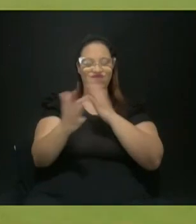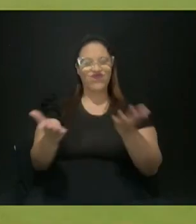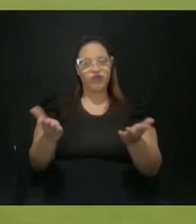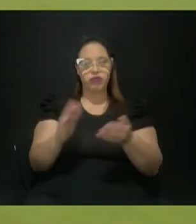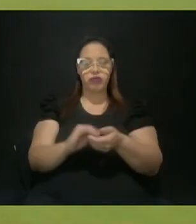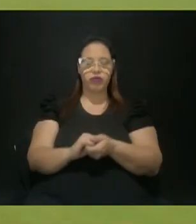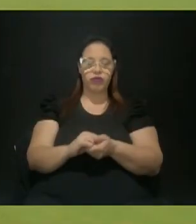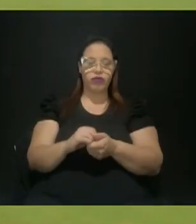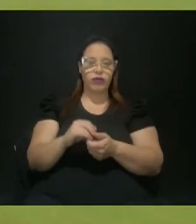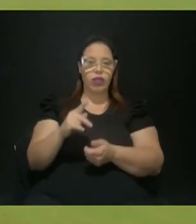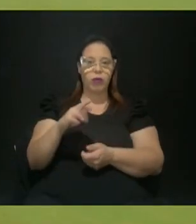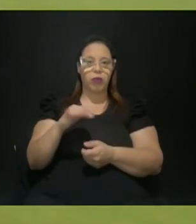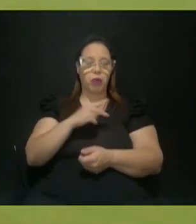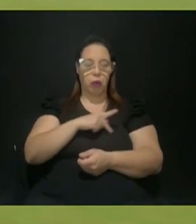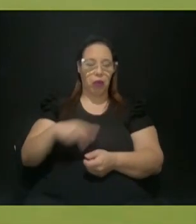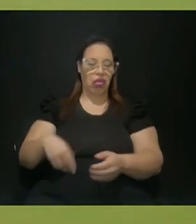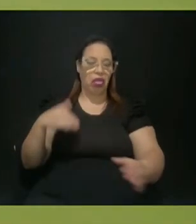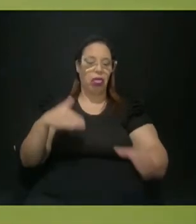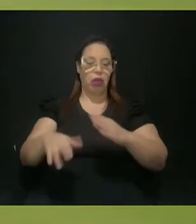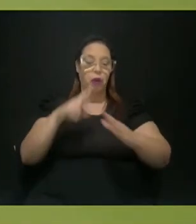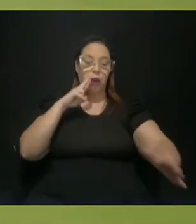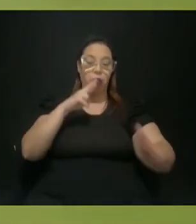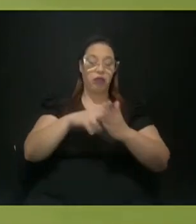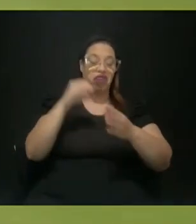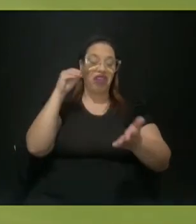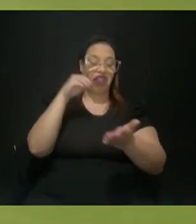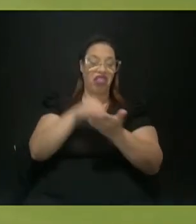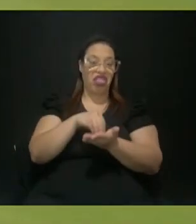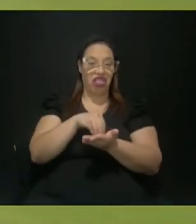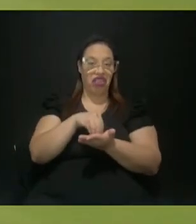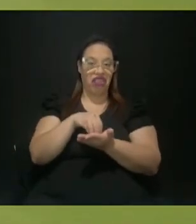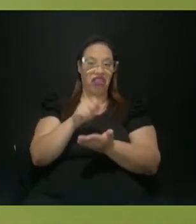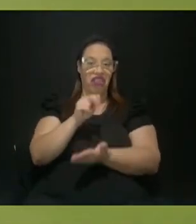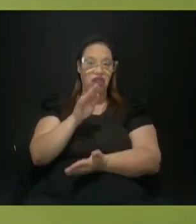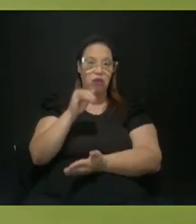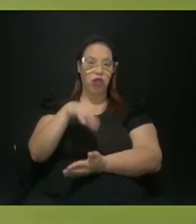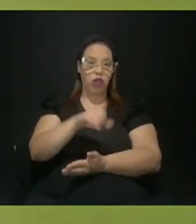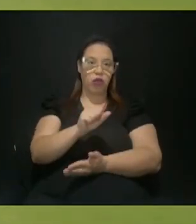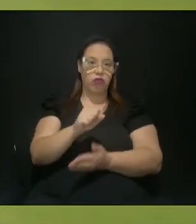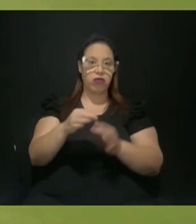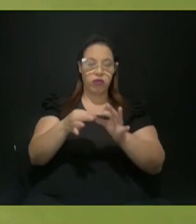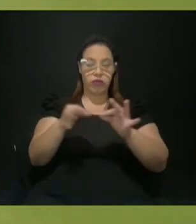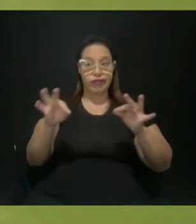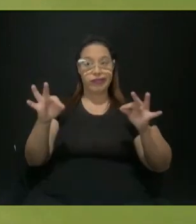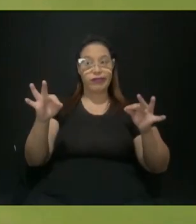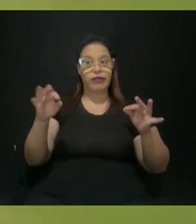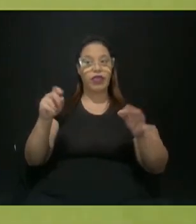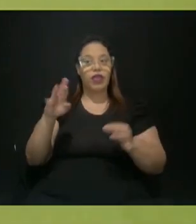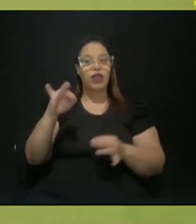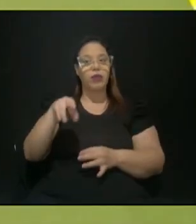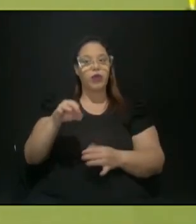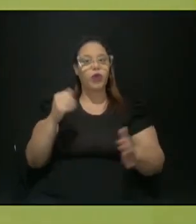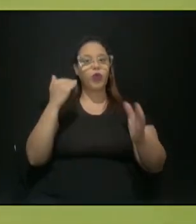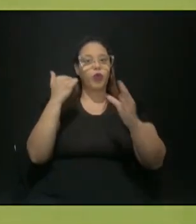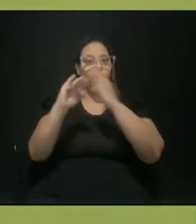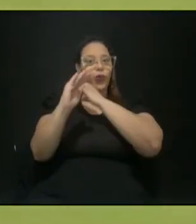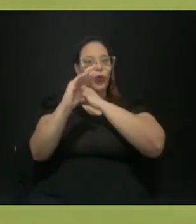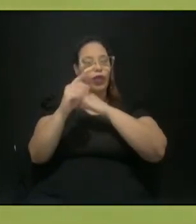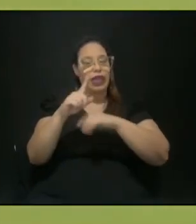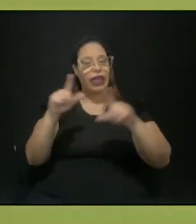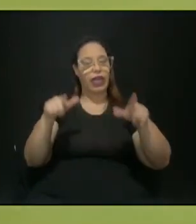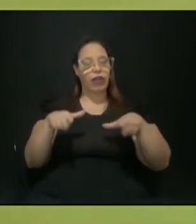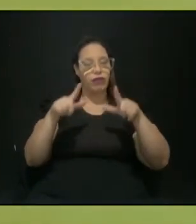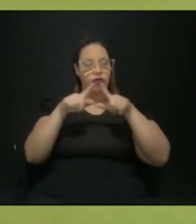respondeu em cobrança de falta, a zaga do Amazonas não afastou e Emerson acertou a trave. Até que aos